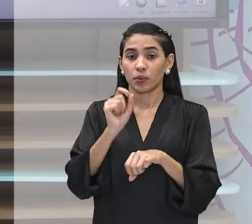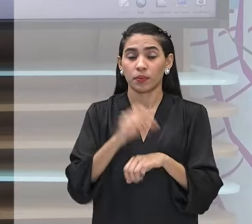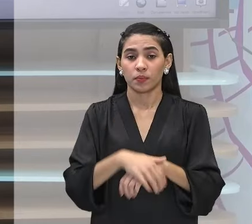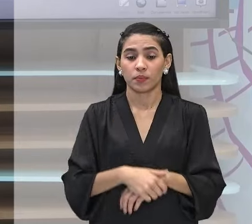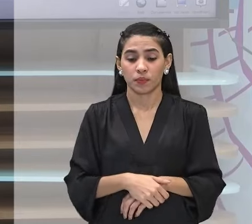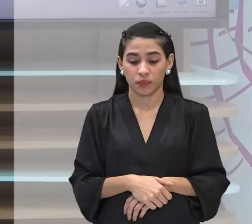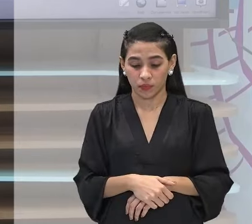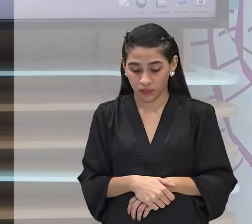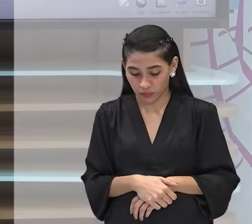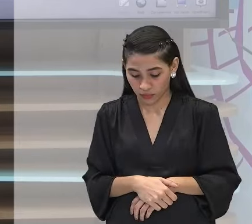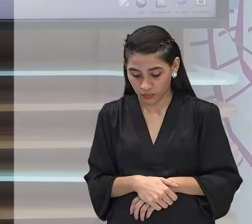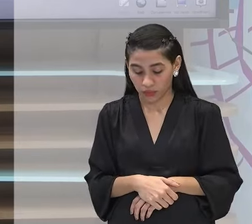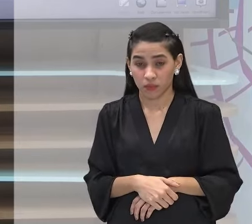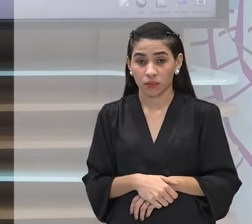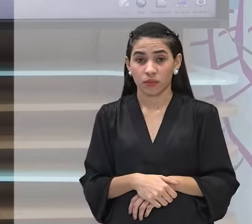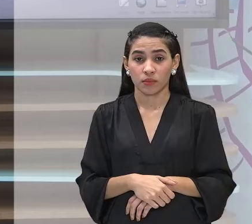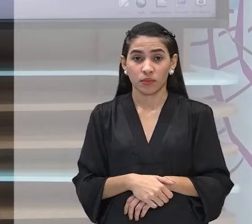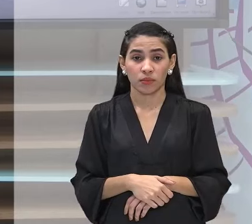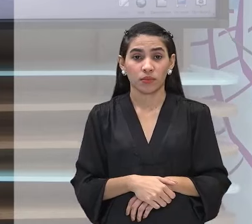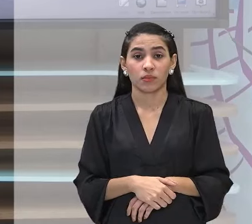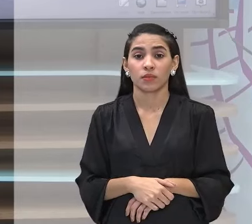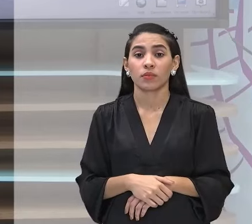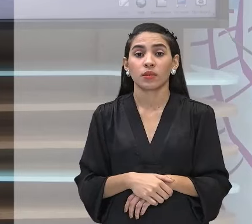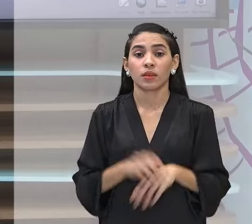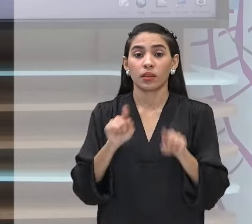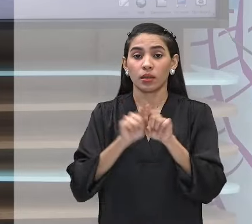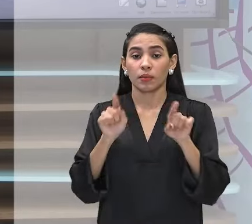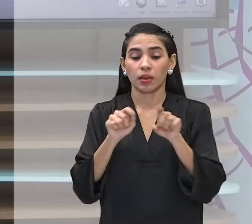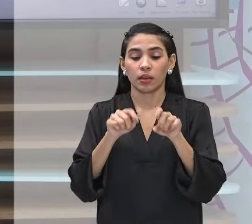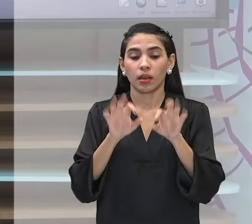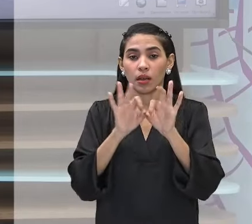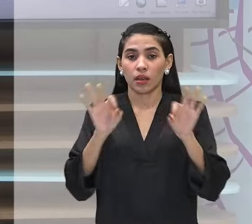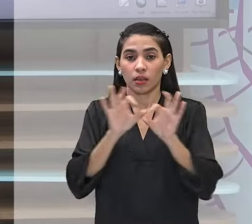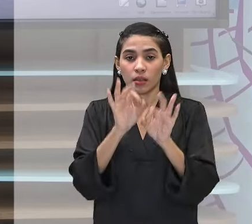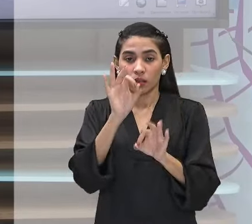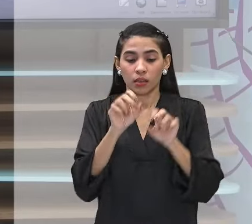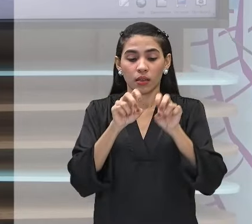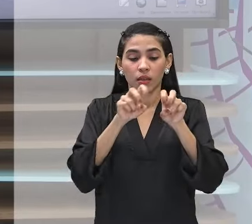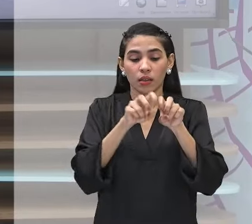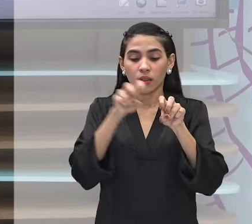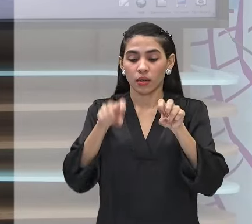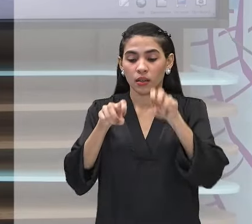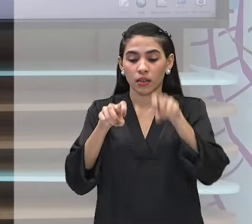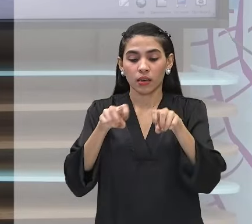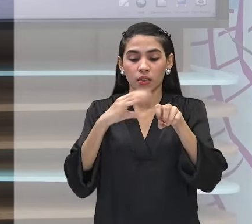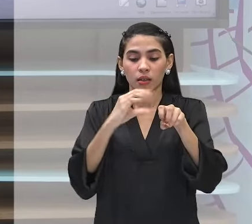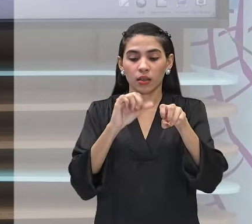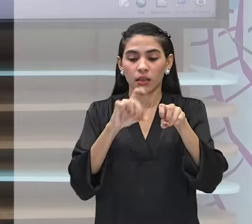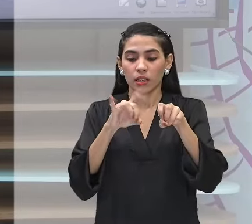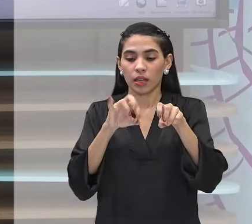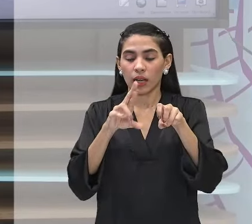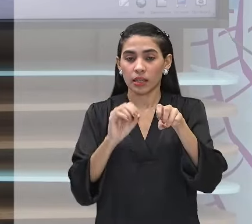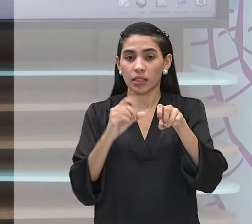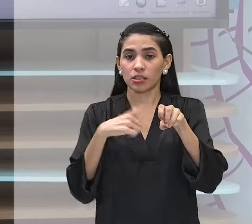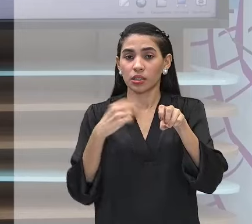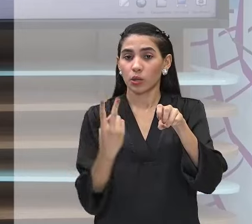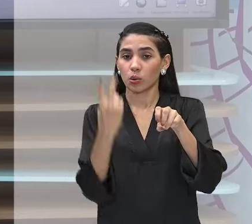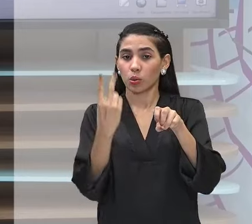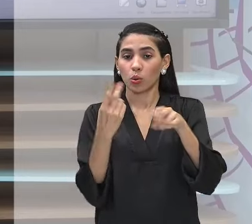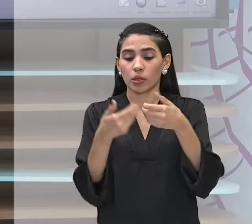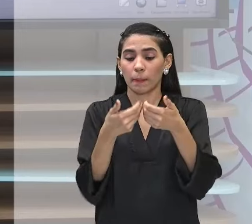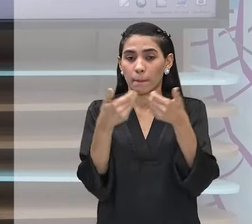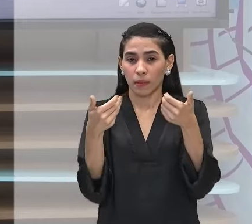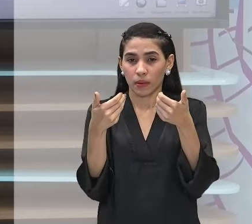depois fomos para a questão das cadeiras a disposição né Cada cadeira ela ia dispor 2 m uma da